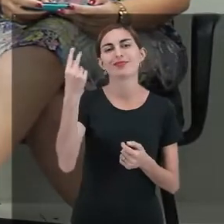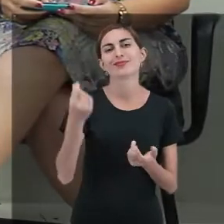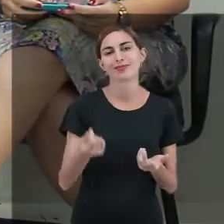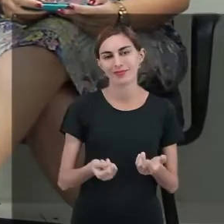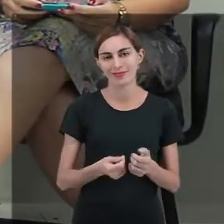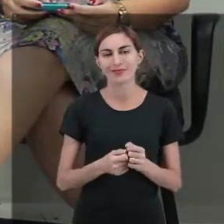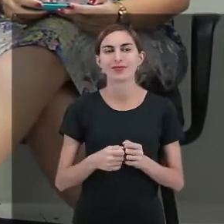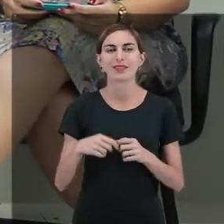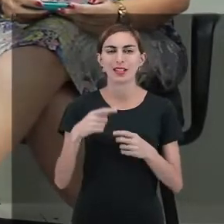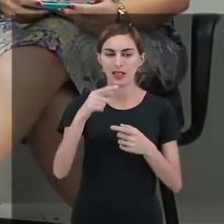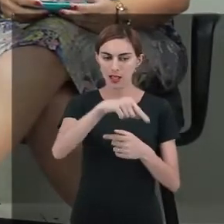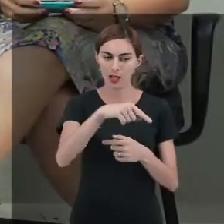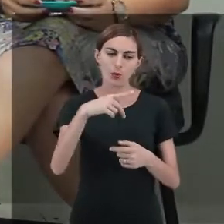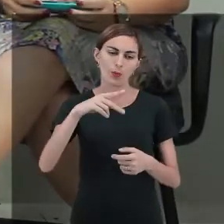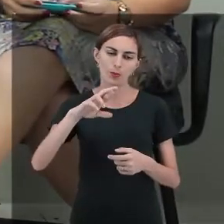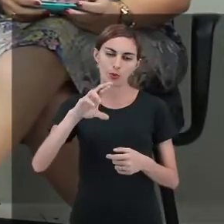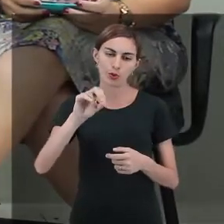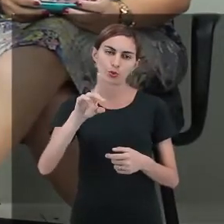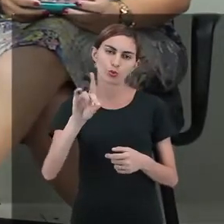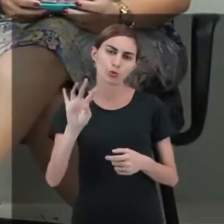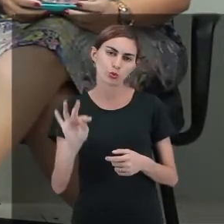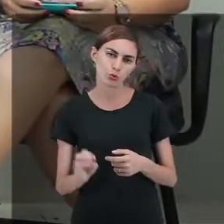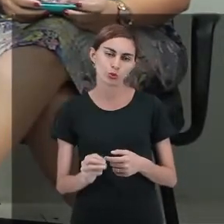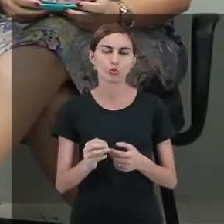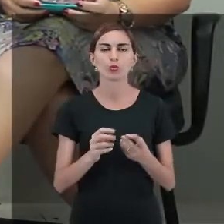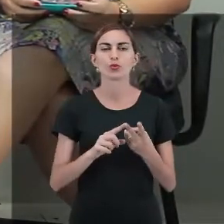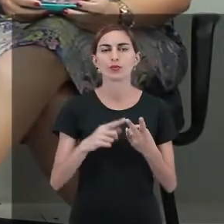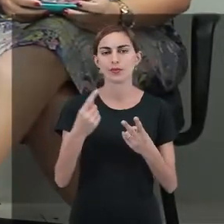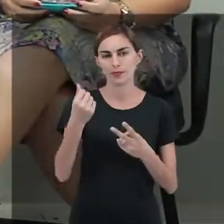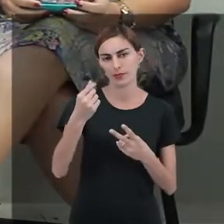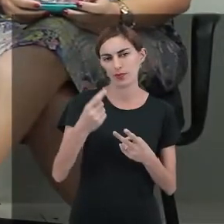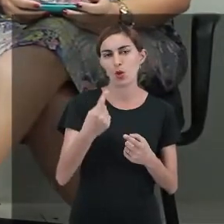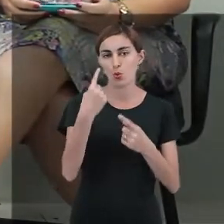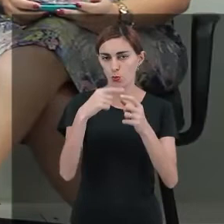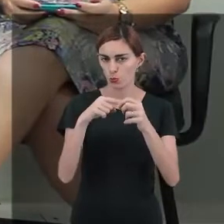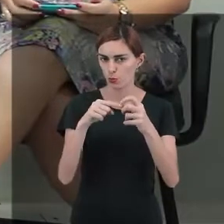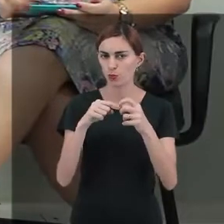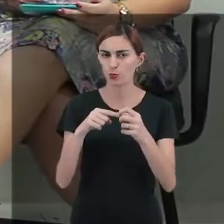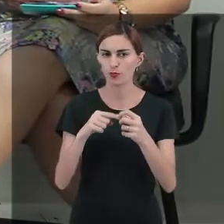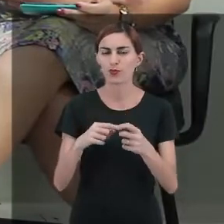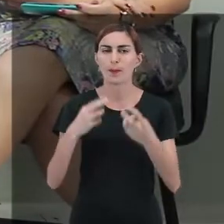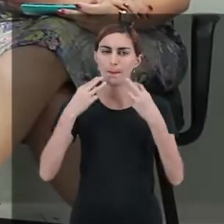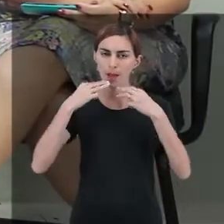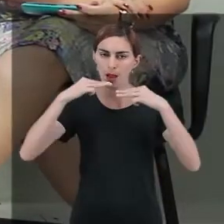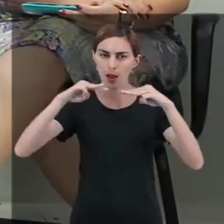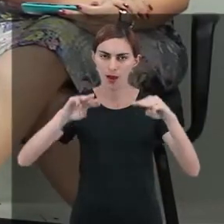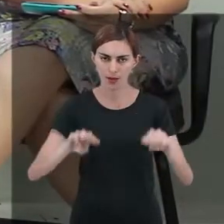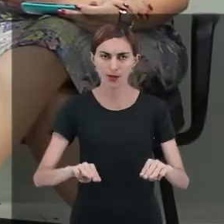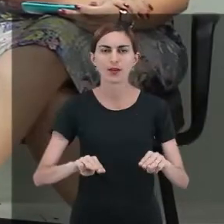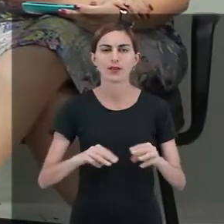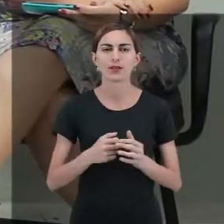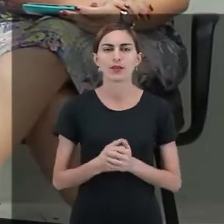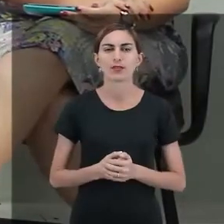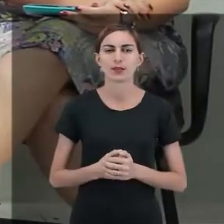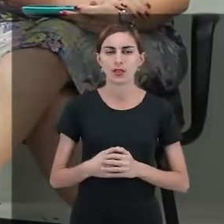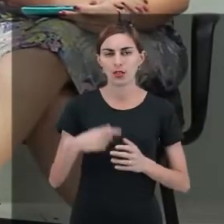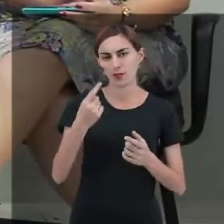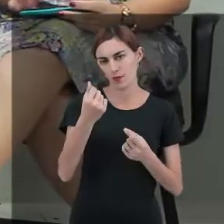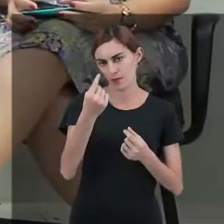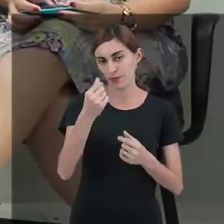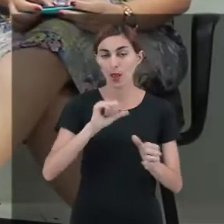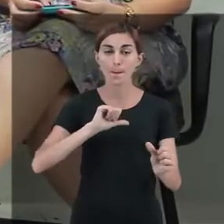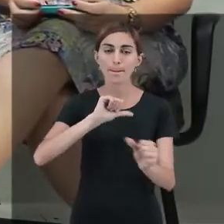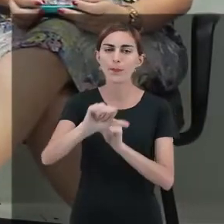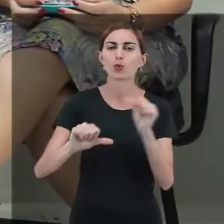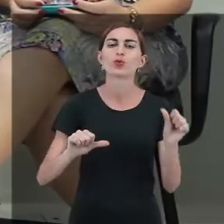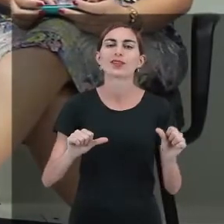uma mercadoria ou serviço. O preço ele acaba sendo um dos 4 P's de marketing que gera receita e o preço ele muda